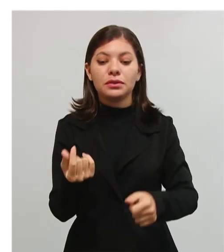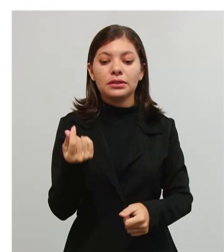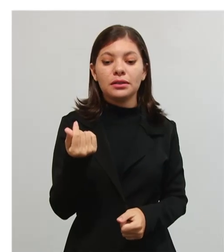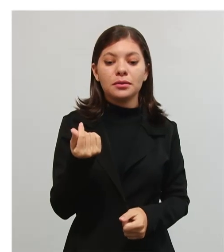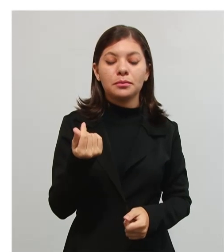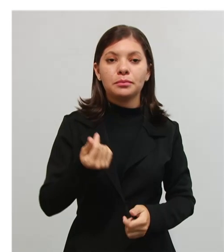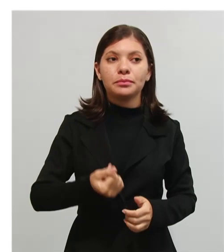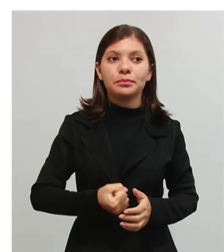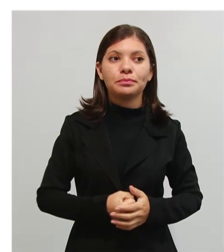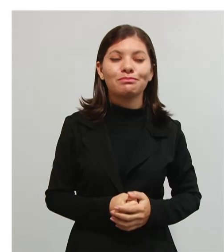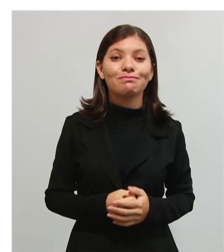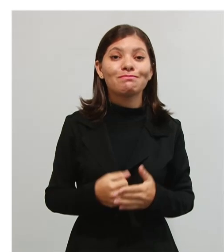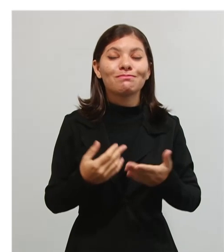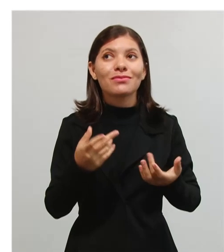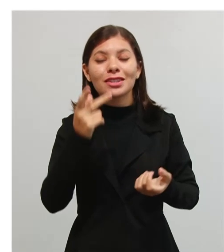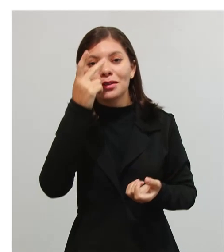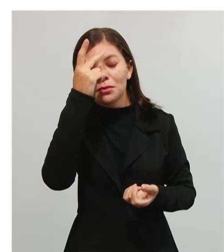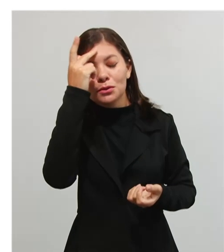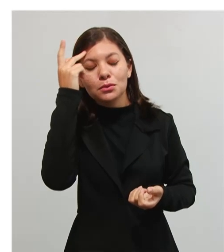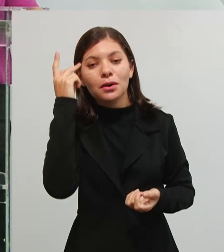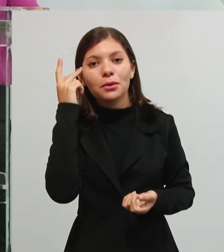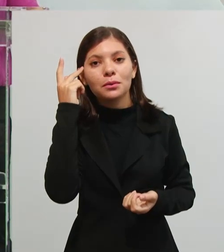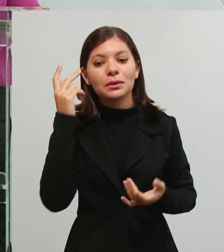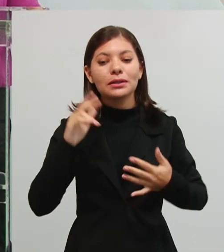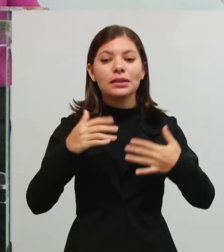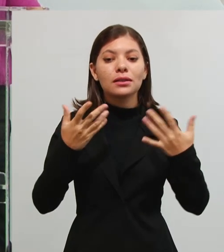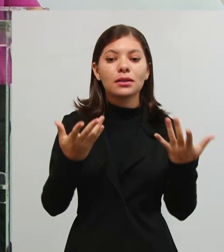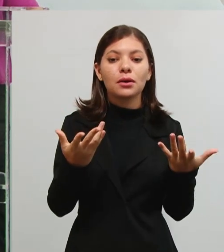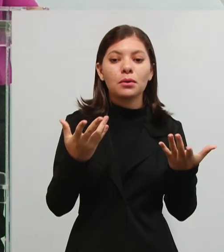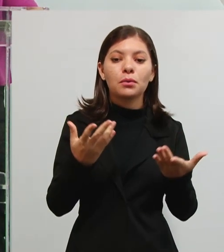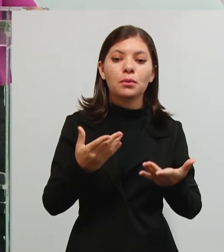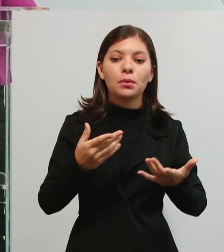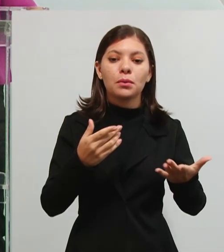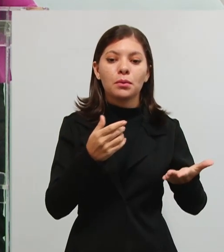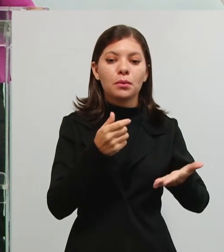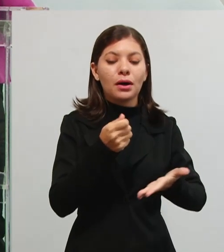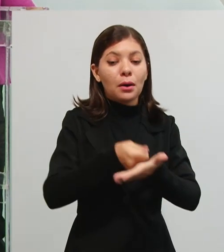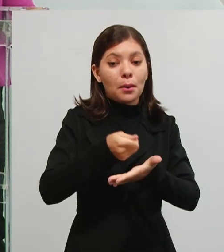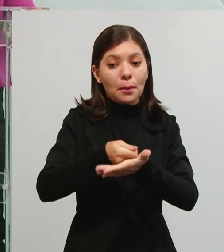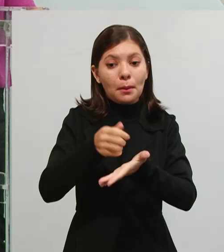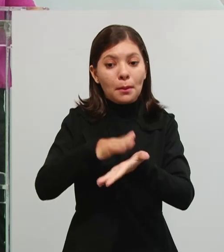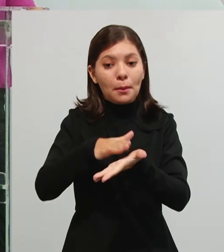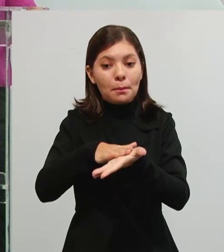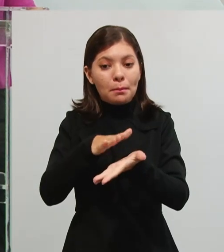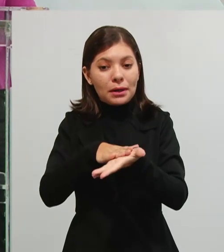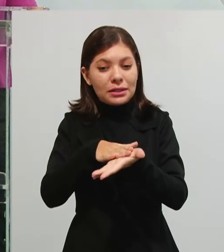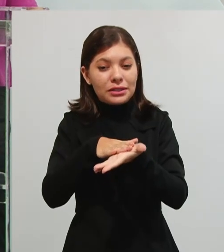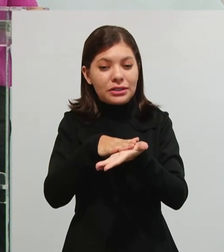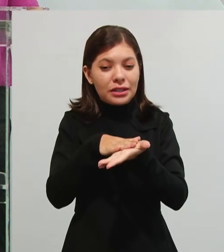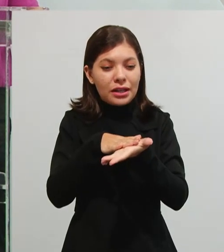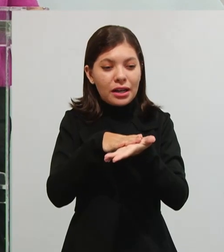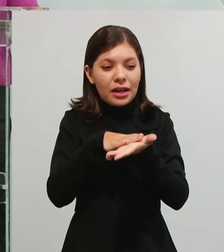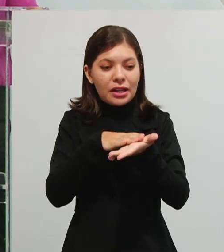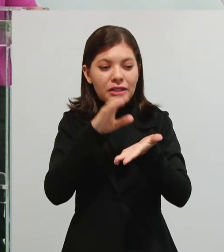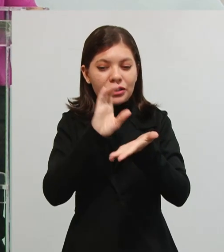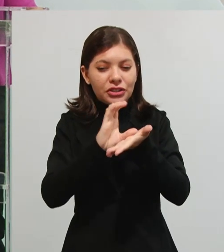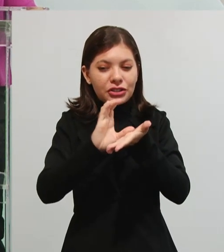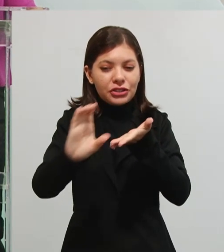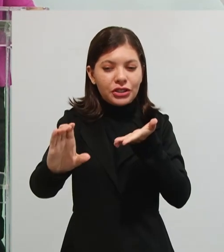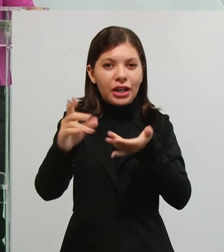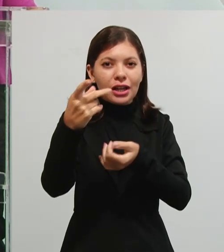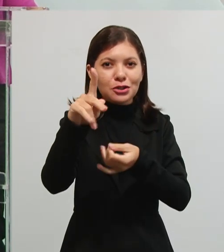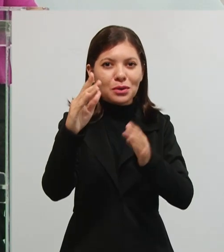lá. Pessoal, é o seguinte, essa cobrança extrajudicial pode chegar lá aquela cartinha na sua